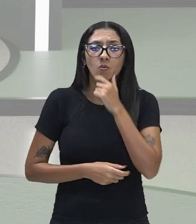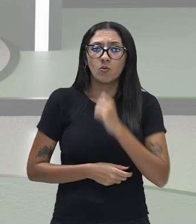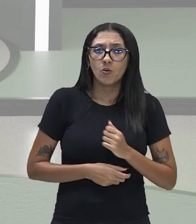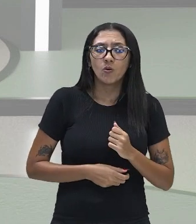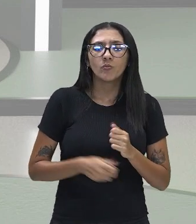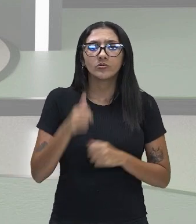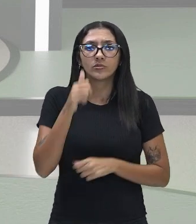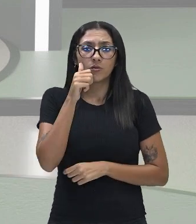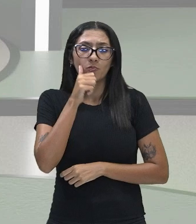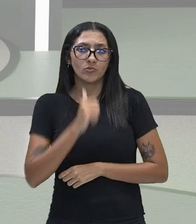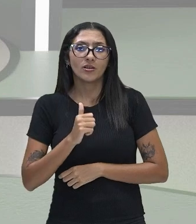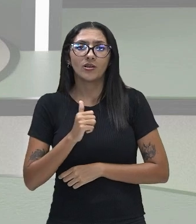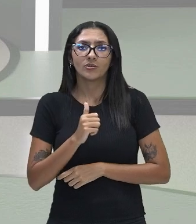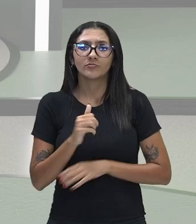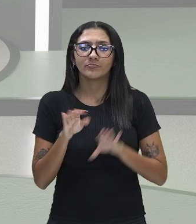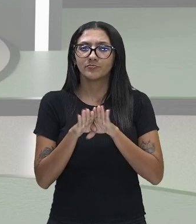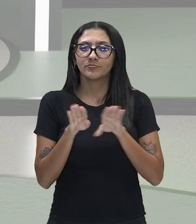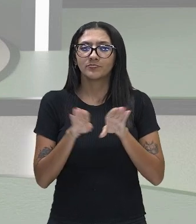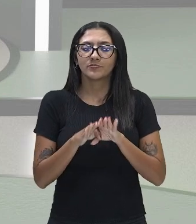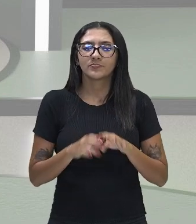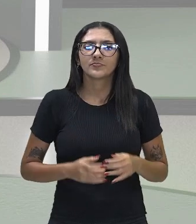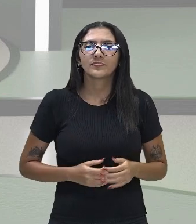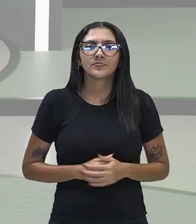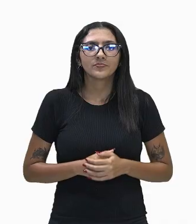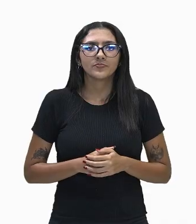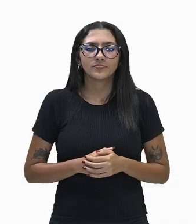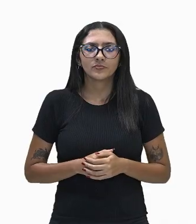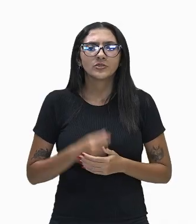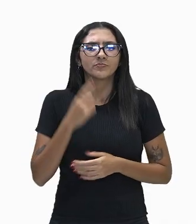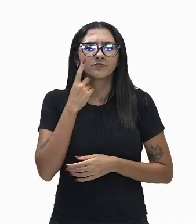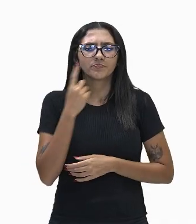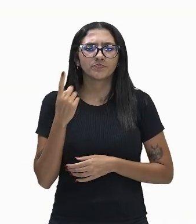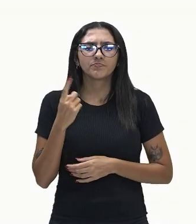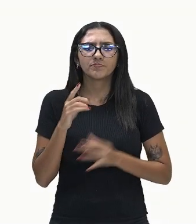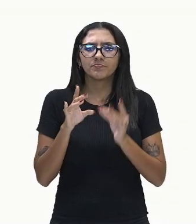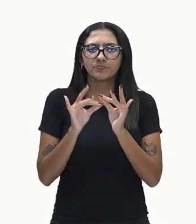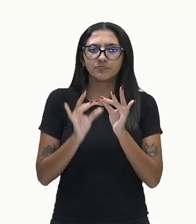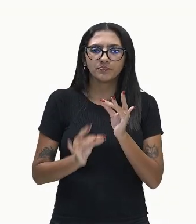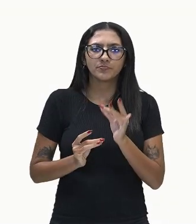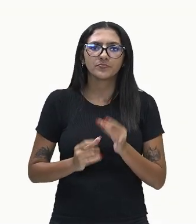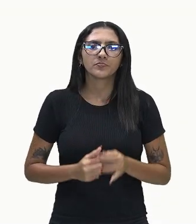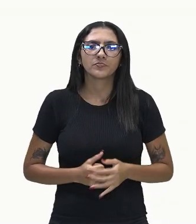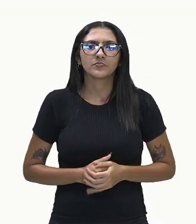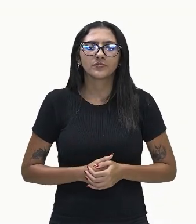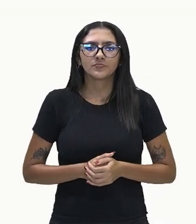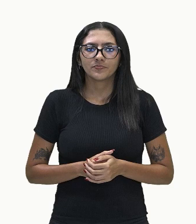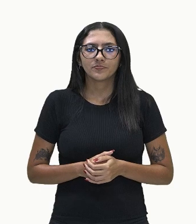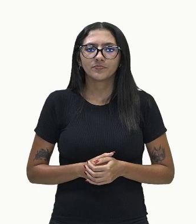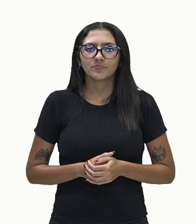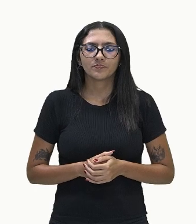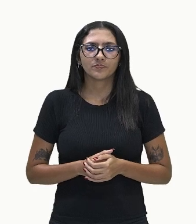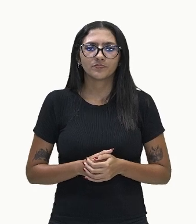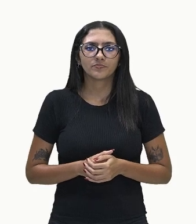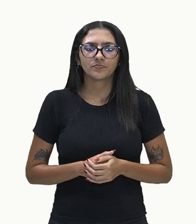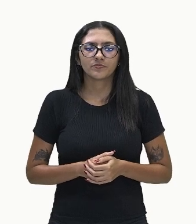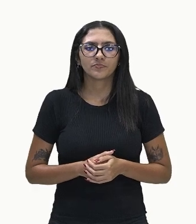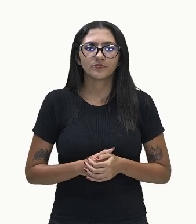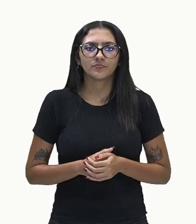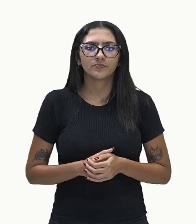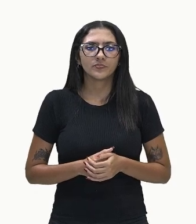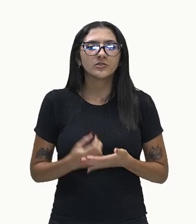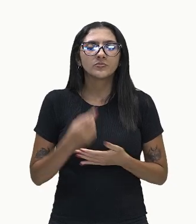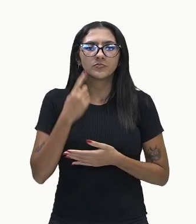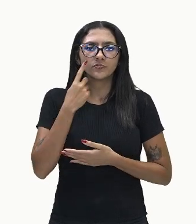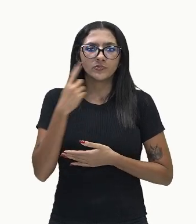meninos quanto nas meninas. Vamos ver detalhadamente. Nós vamos ter como marco da puberdade